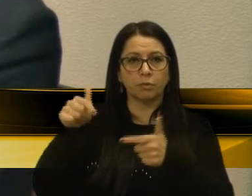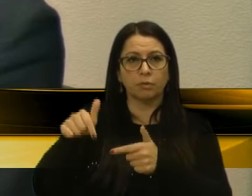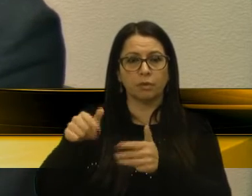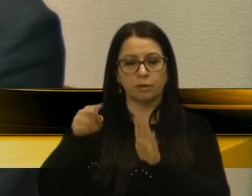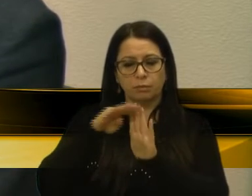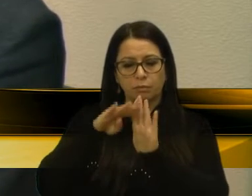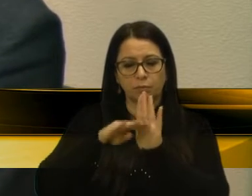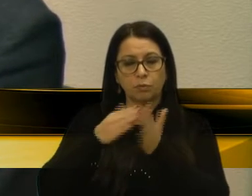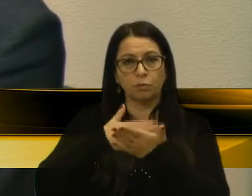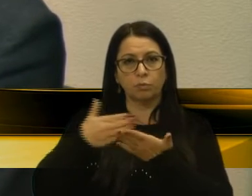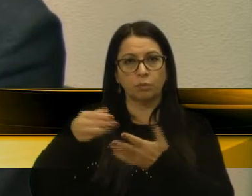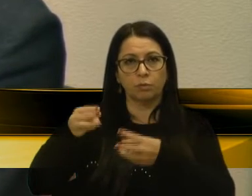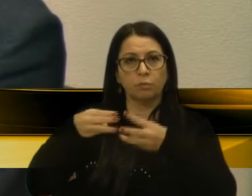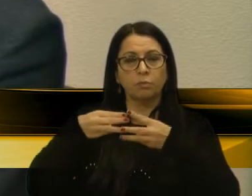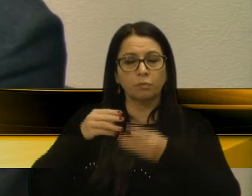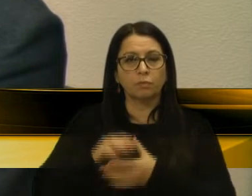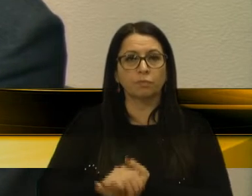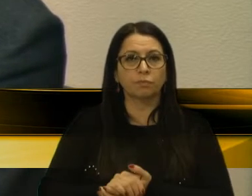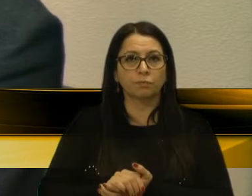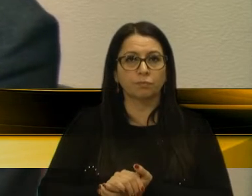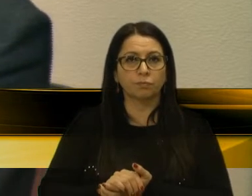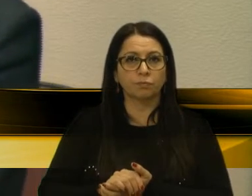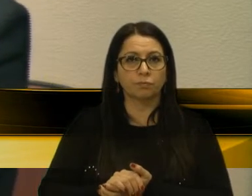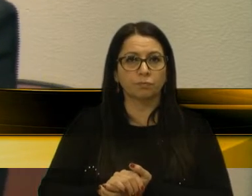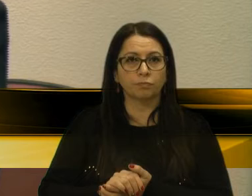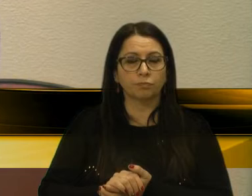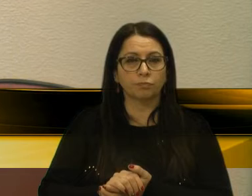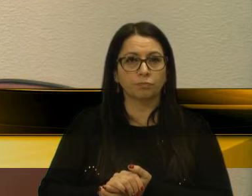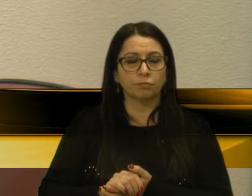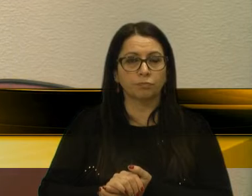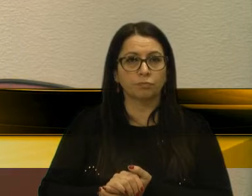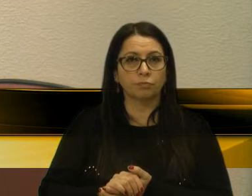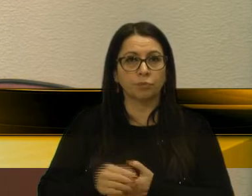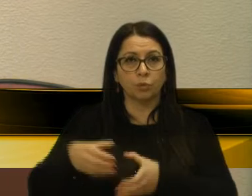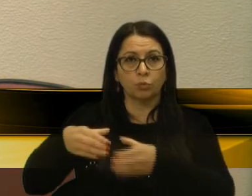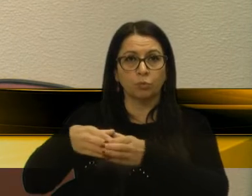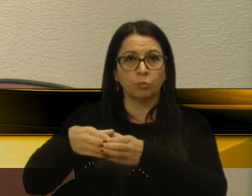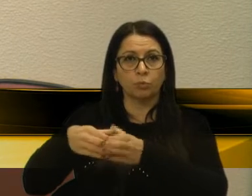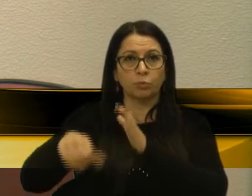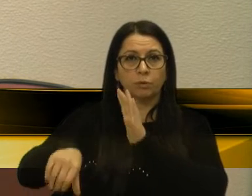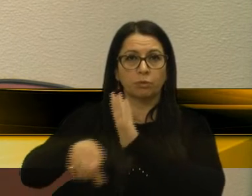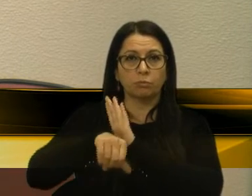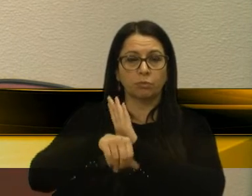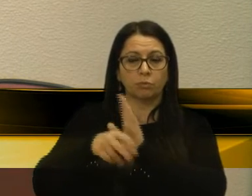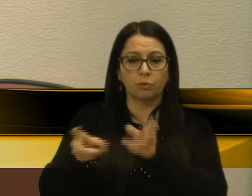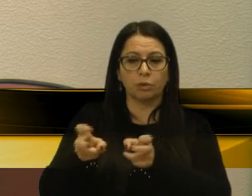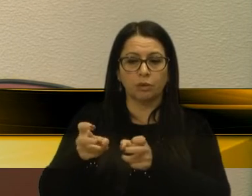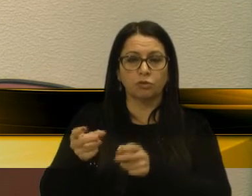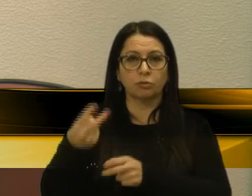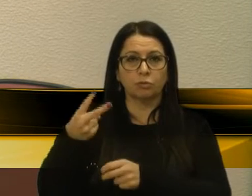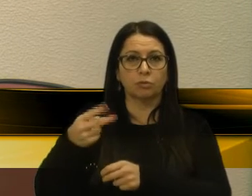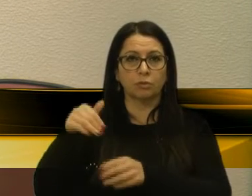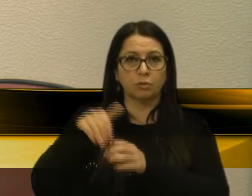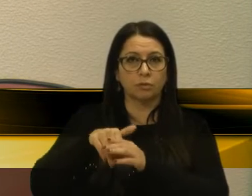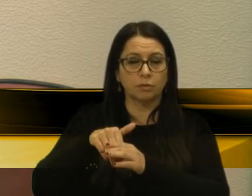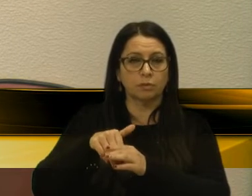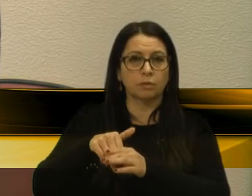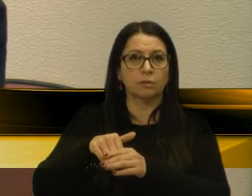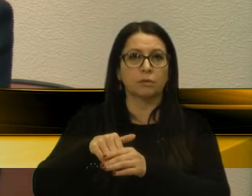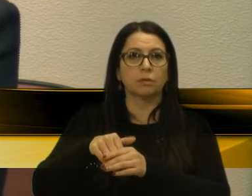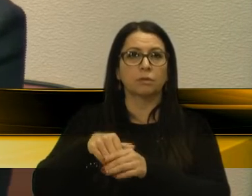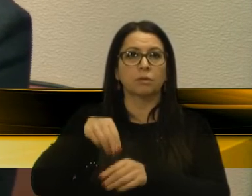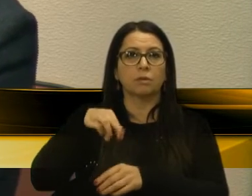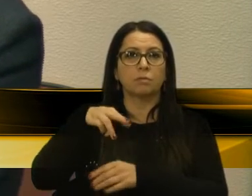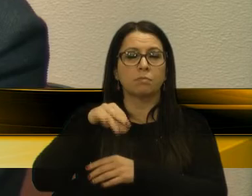no início da moção. Um pacote para criminalizar o uso de caixa 2 em eleições, medidas contra